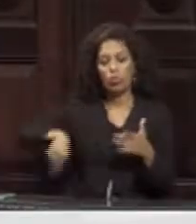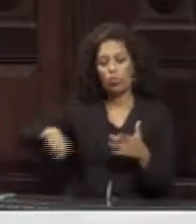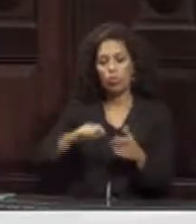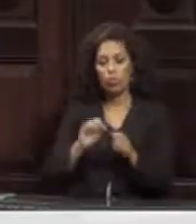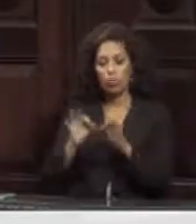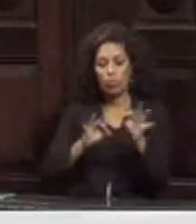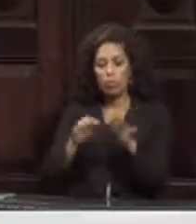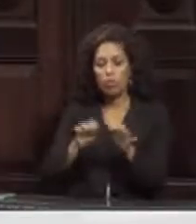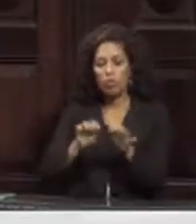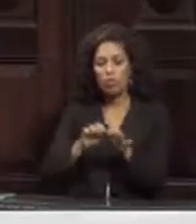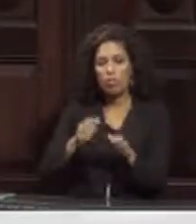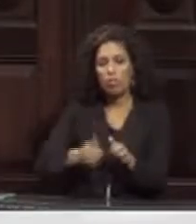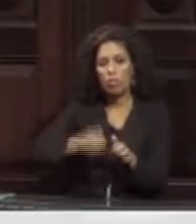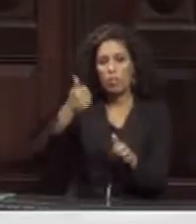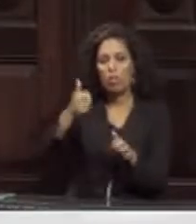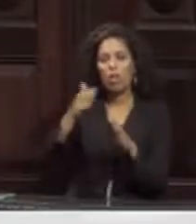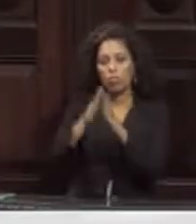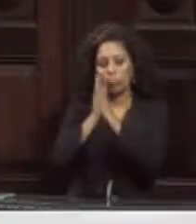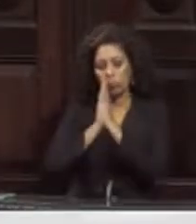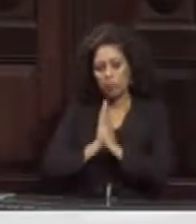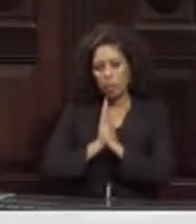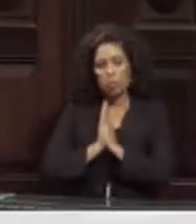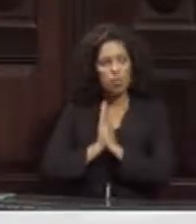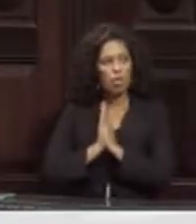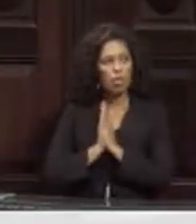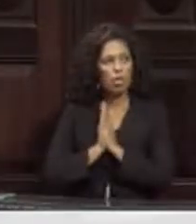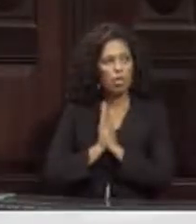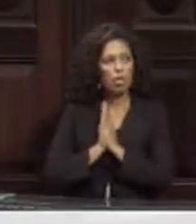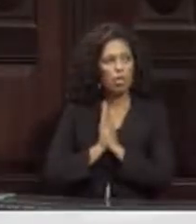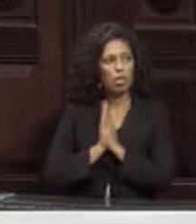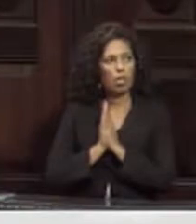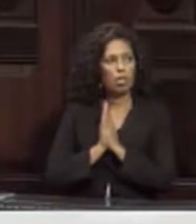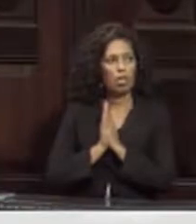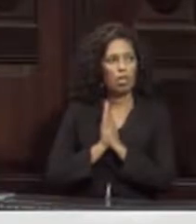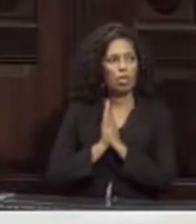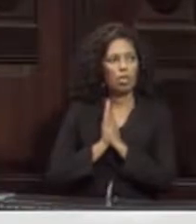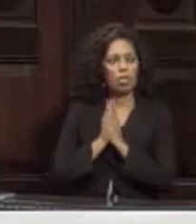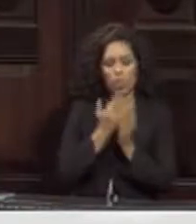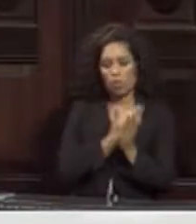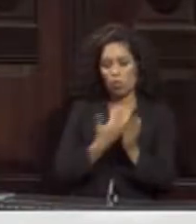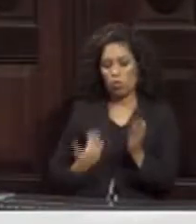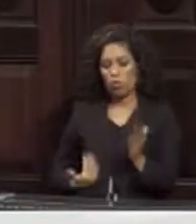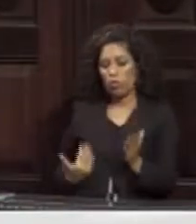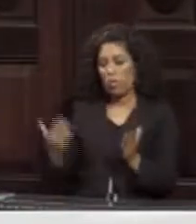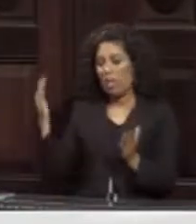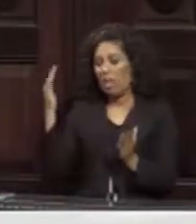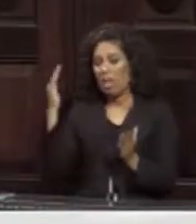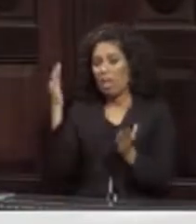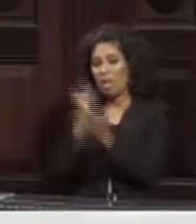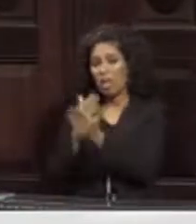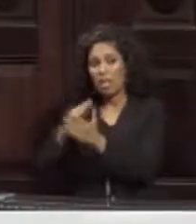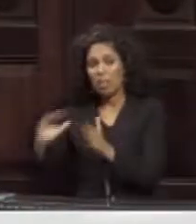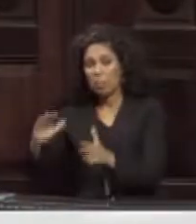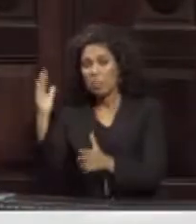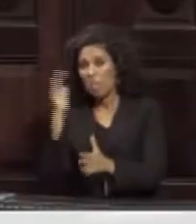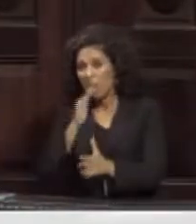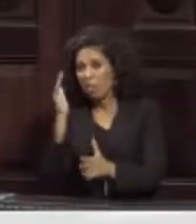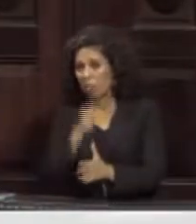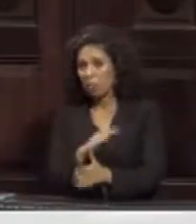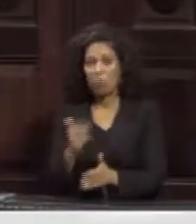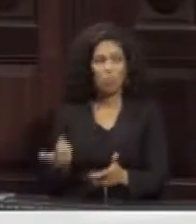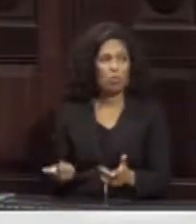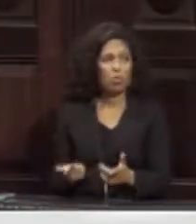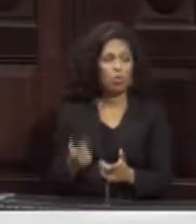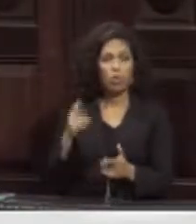Estado do Rio de Janeiro é rezar para que esse governo se encerre o mais rápido possível e que o